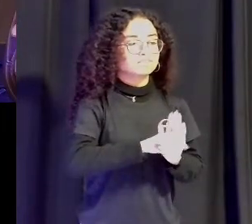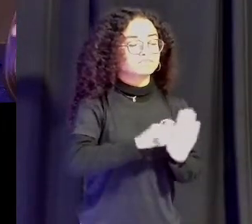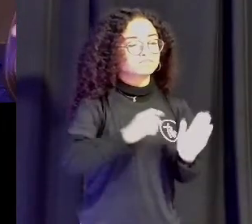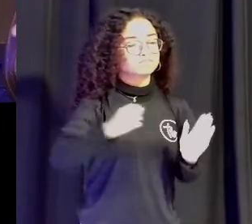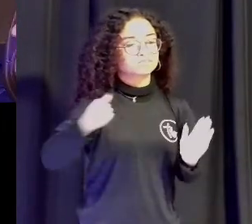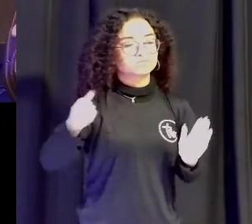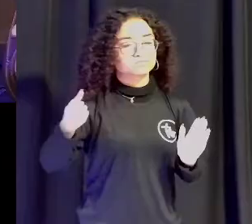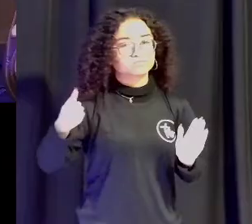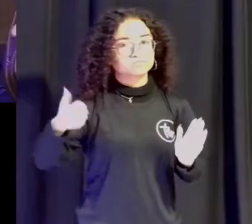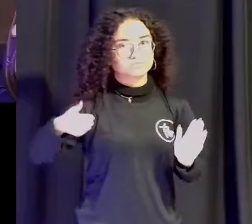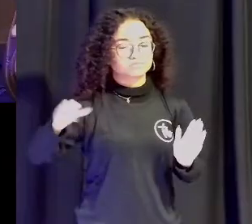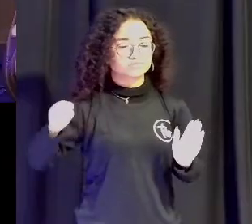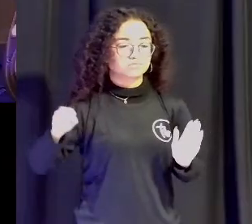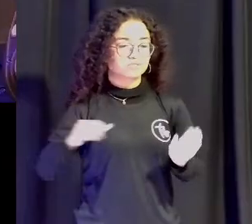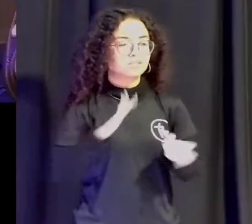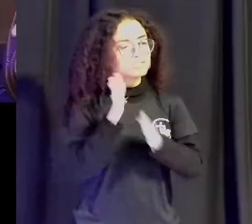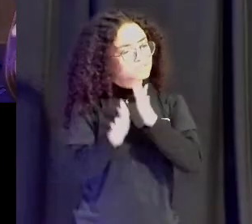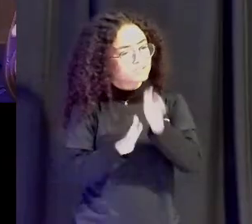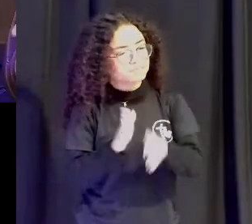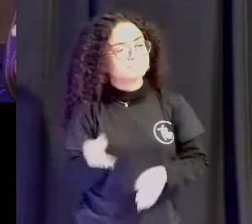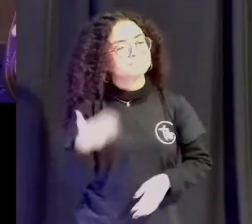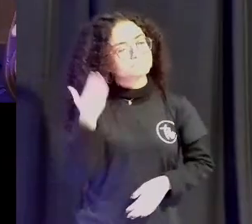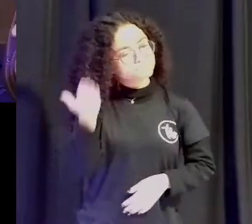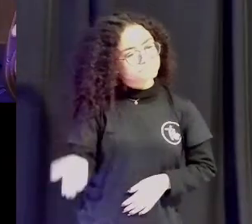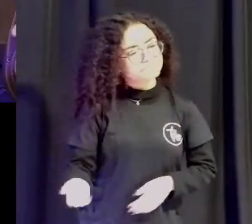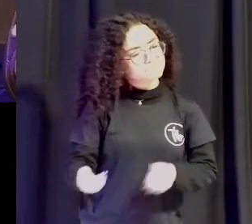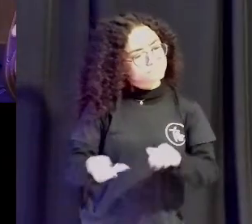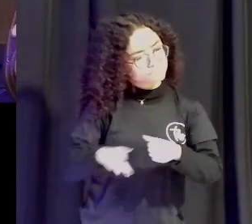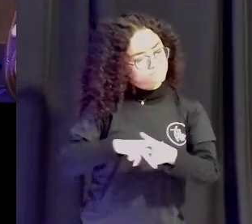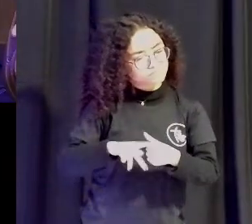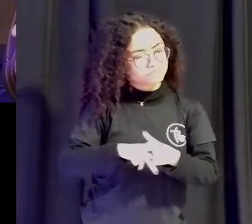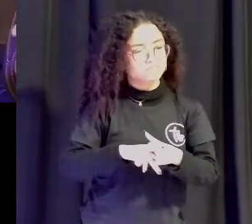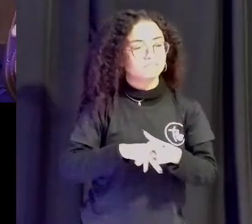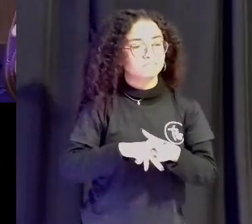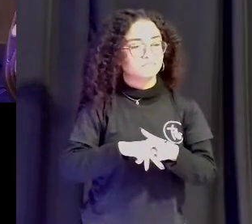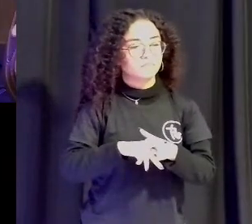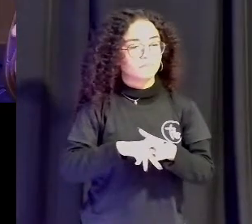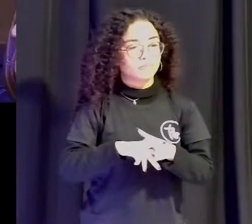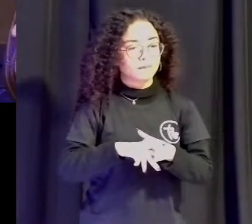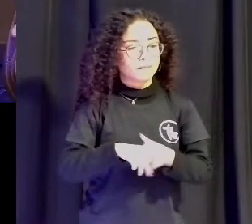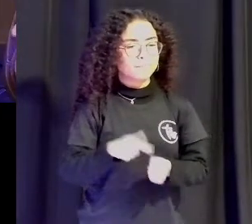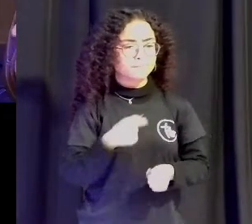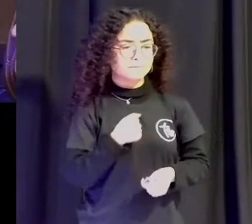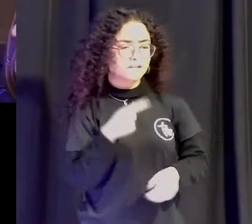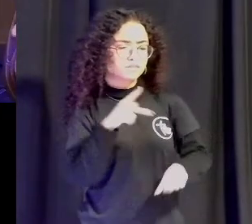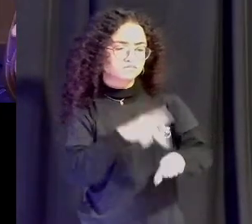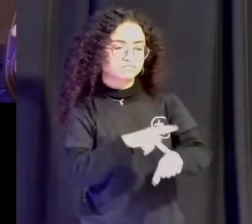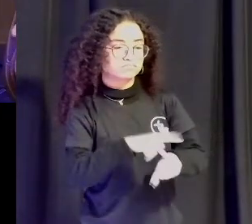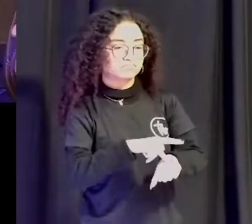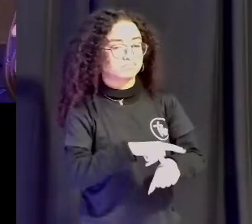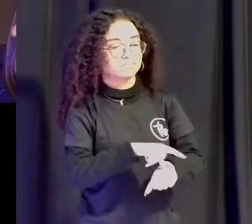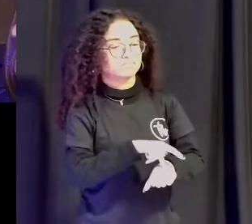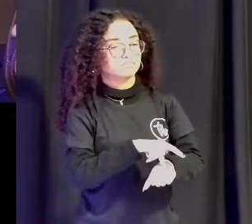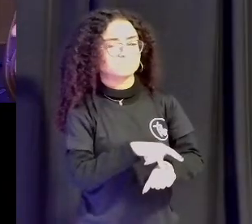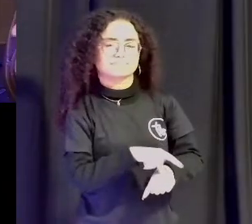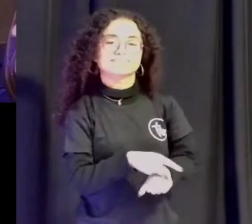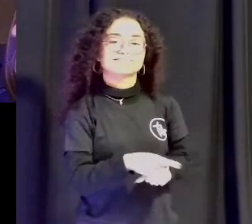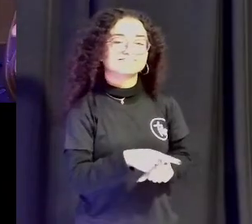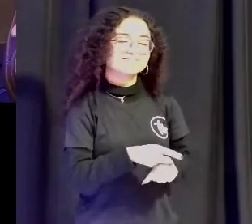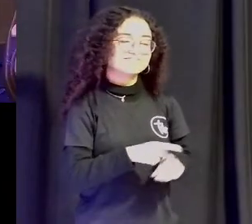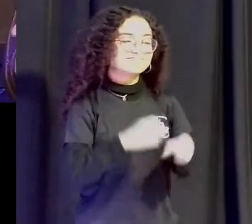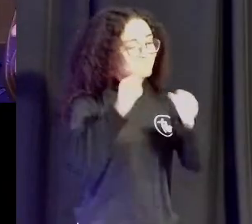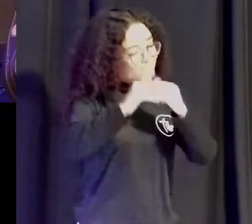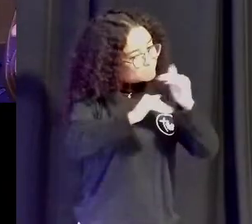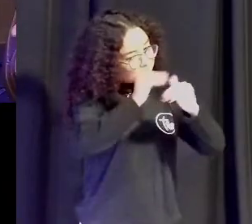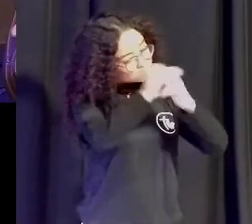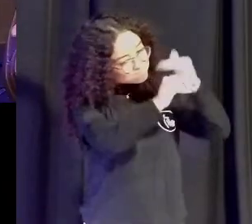Pedro, e sobre esta pedra, Ele, Jesus, Ele disse: edificarei